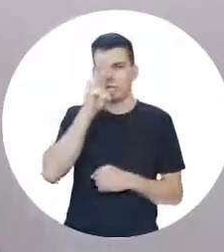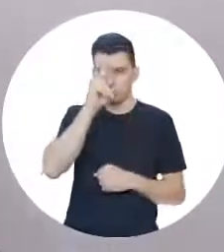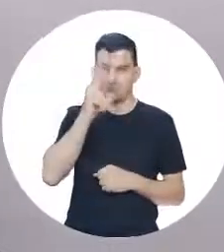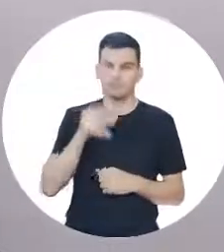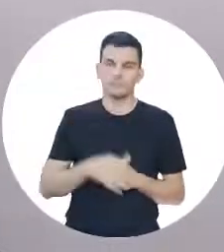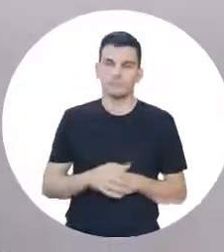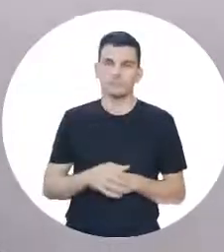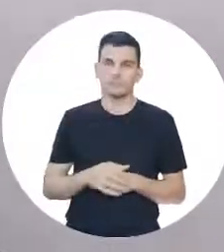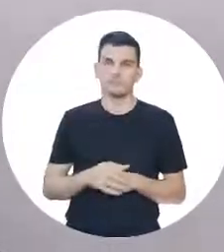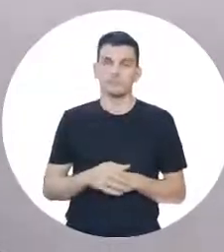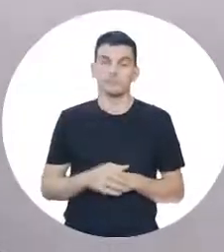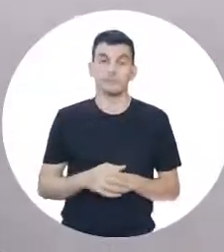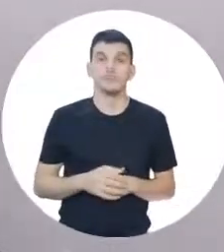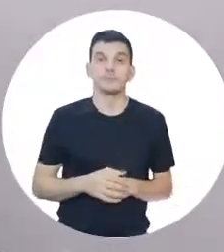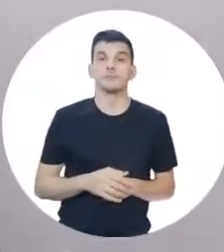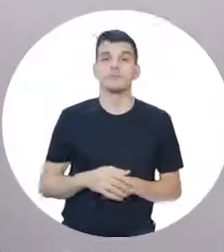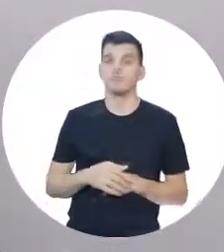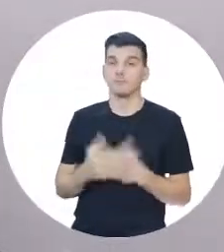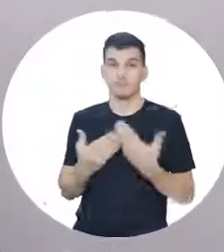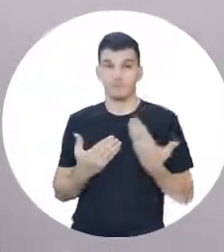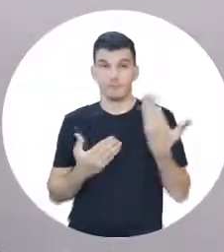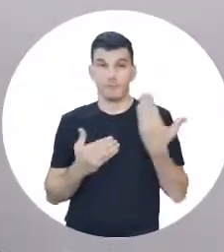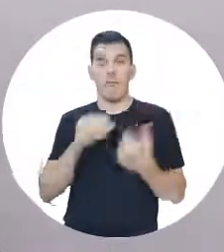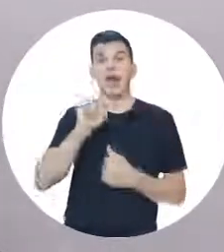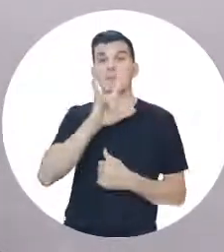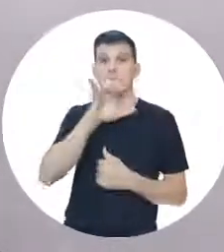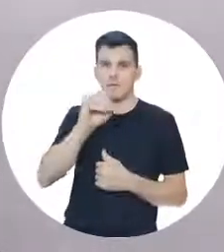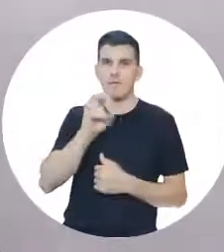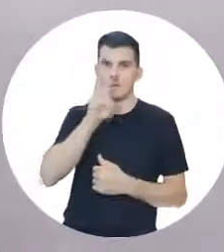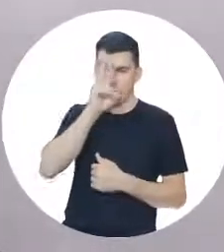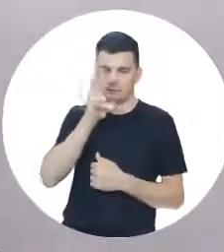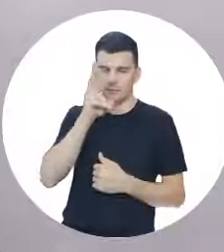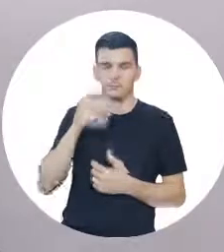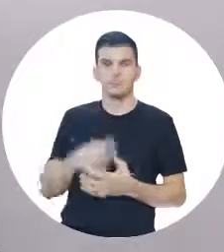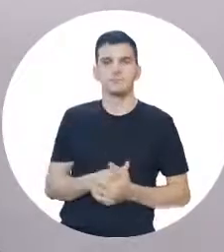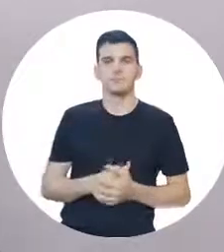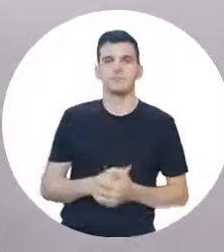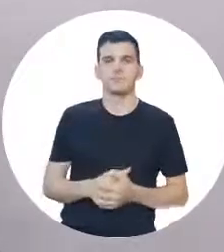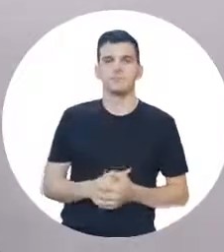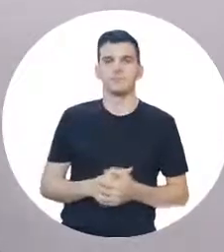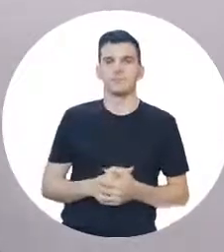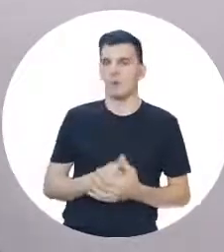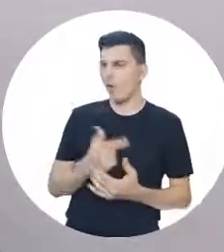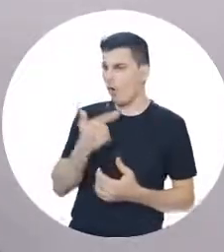é forte. Então, H2 é só 4. Então, ácido forte.